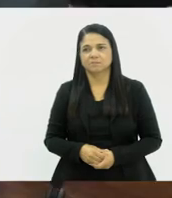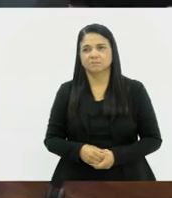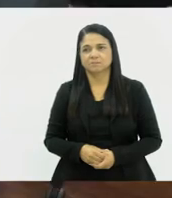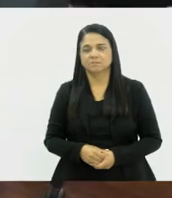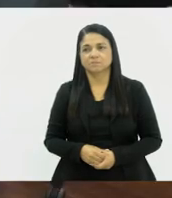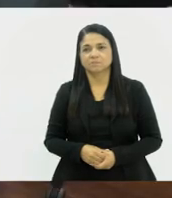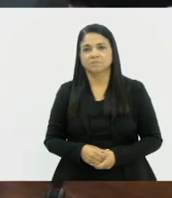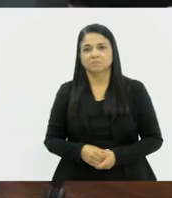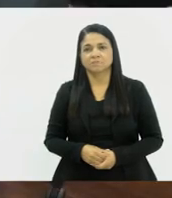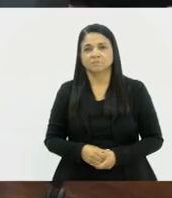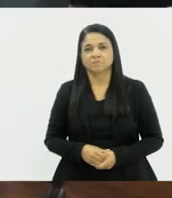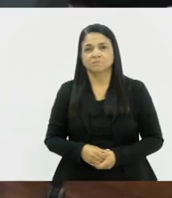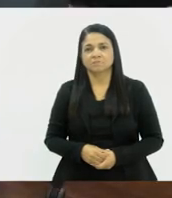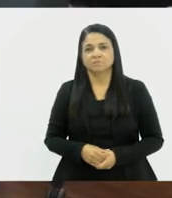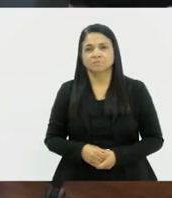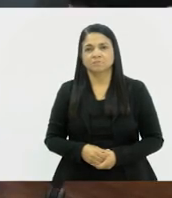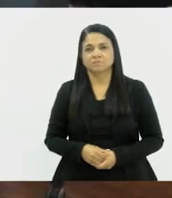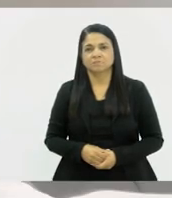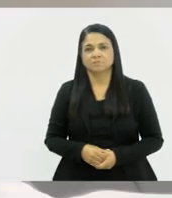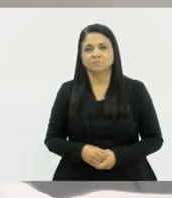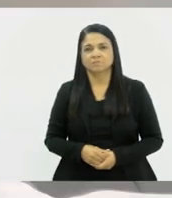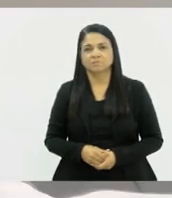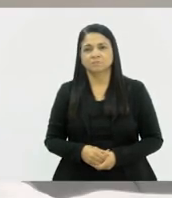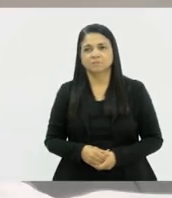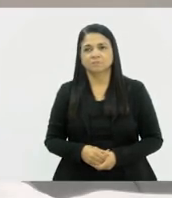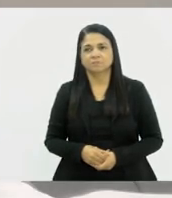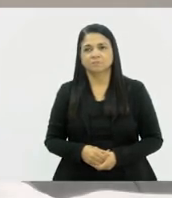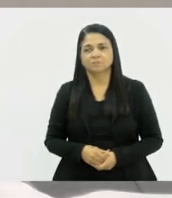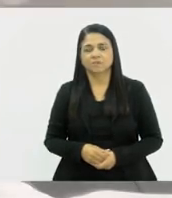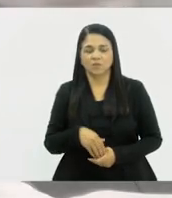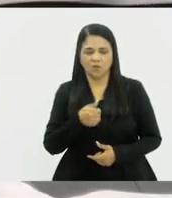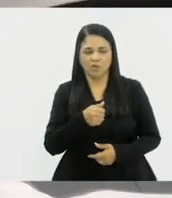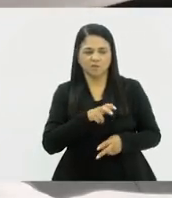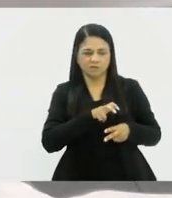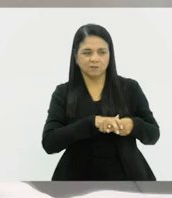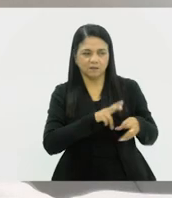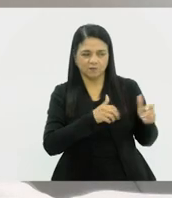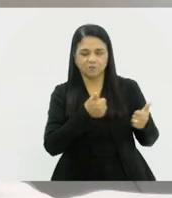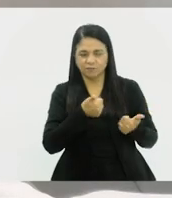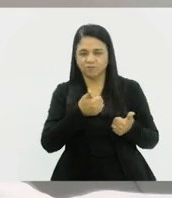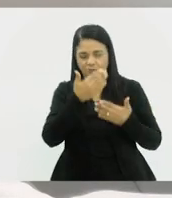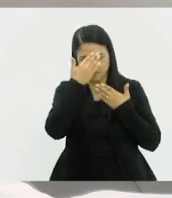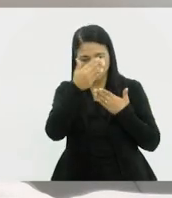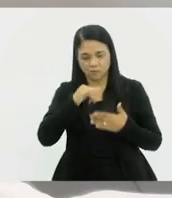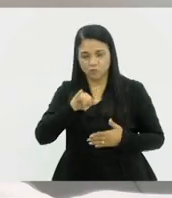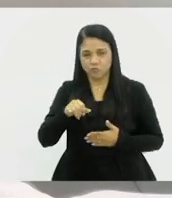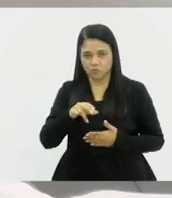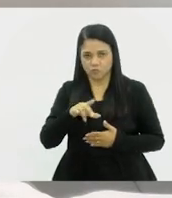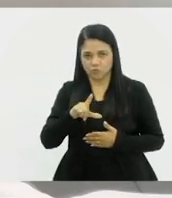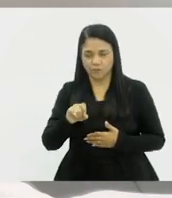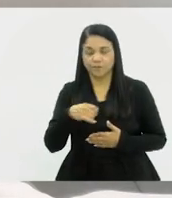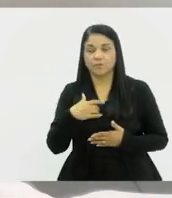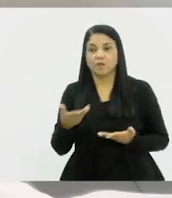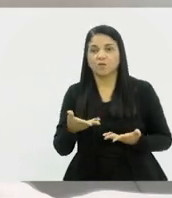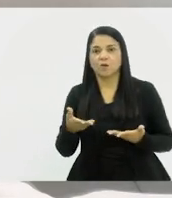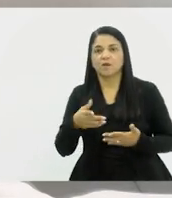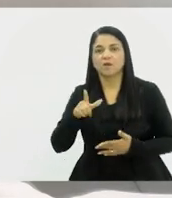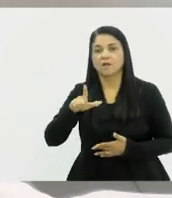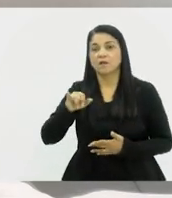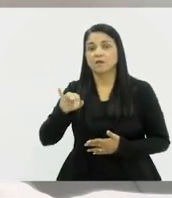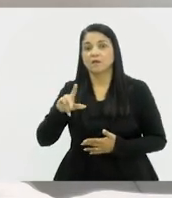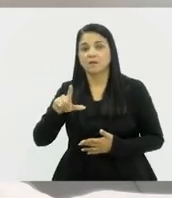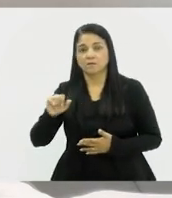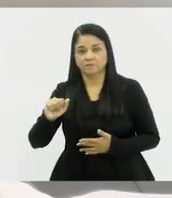vamos Então tá Senta aí senta aí obrigado Júlio Barroso Vamos ouvir então a lan